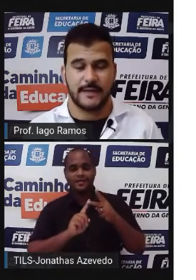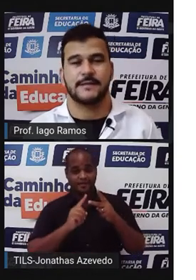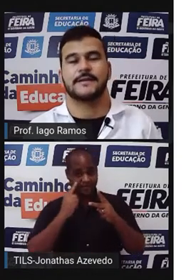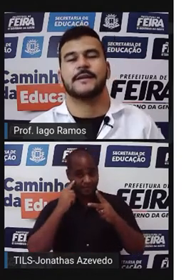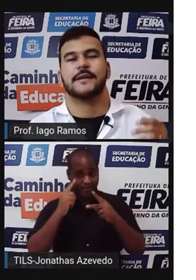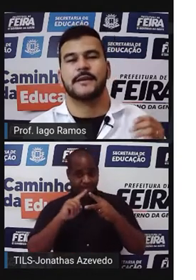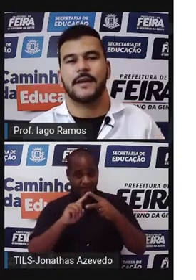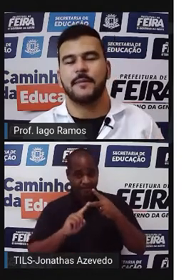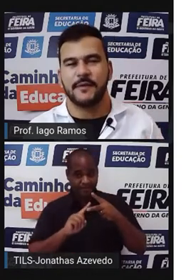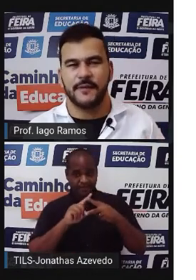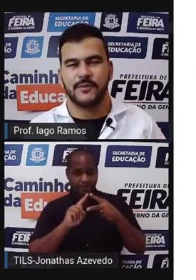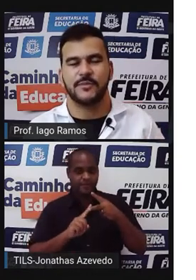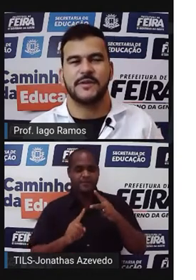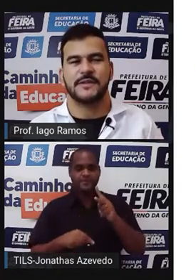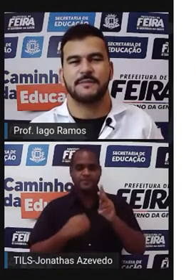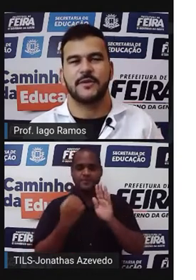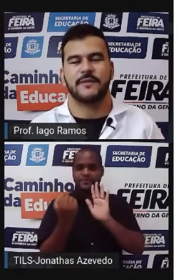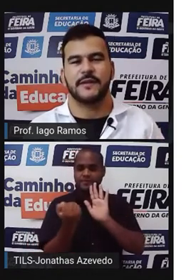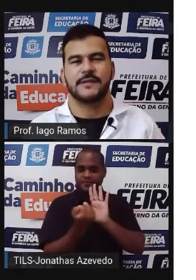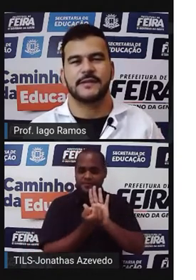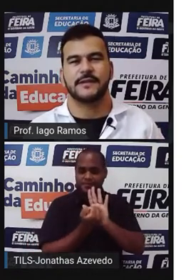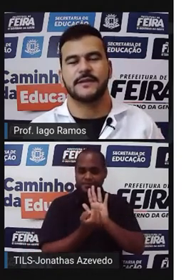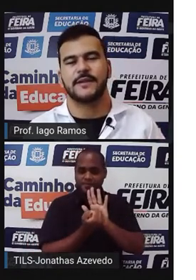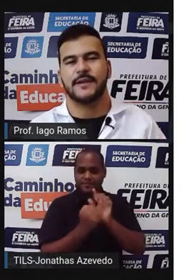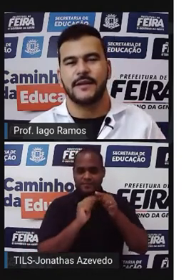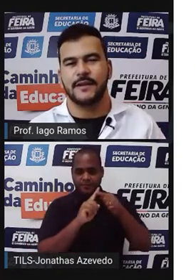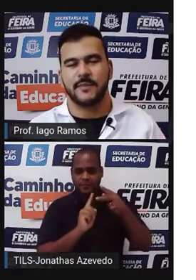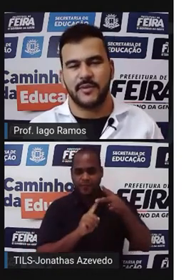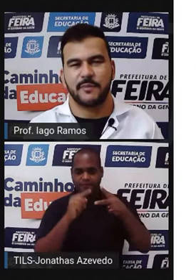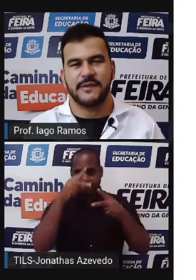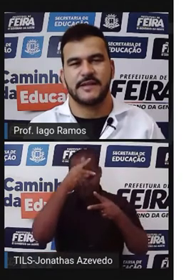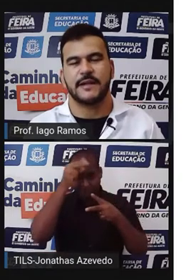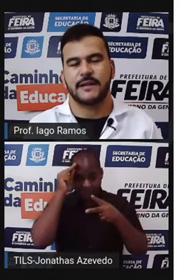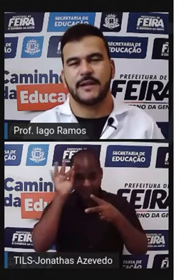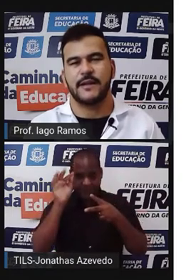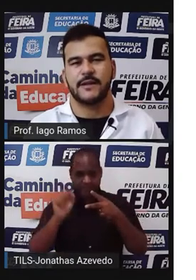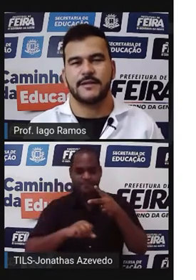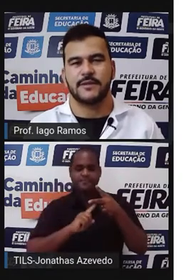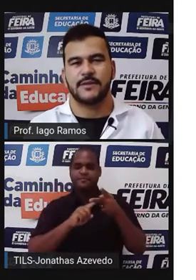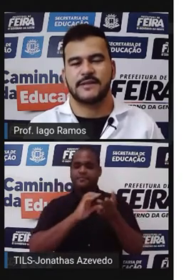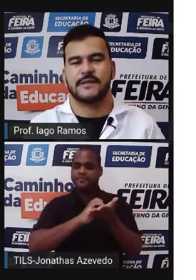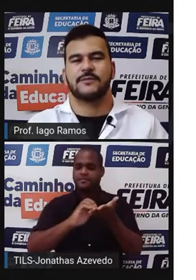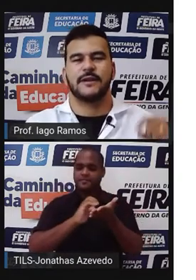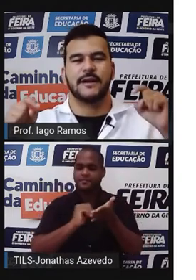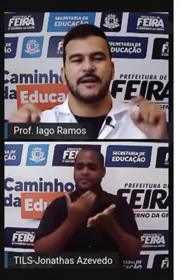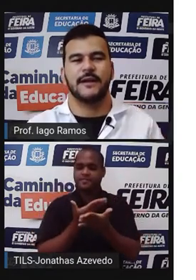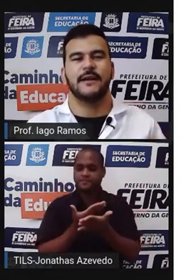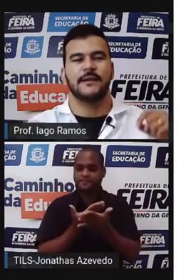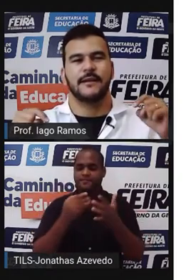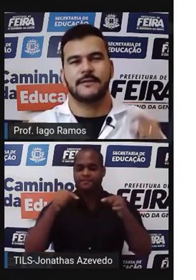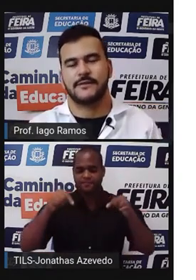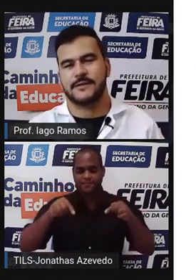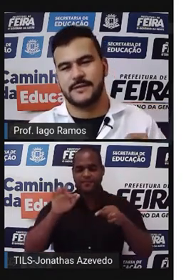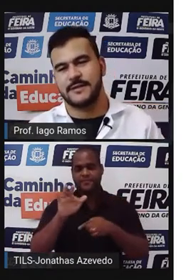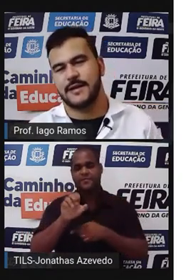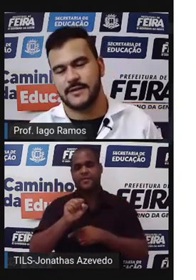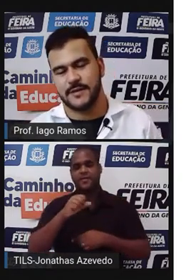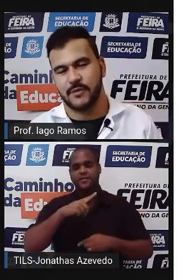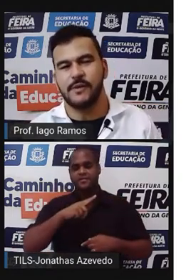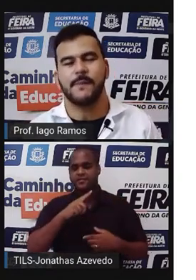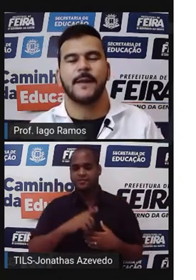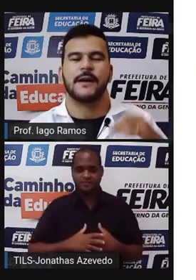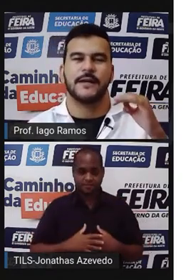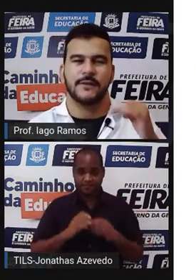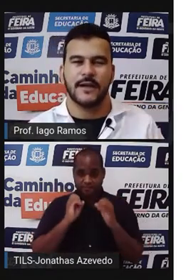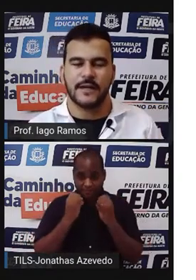logomarcas da Prefeitura Municipal de Ferreira de Santana e da própria Secretaria de Educação aqui da nossa cidade,